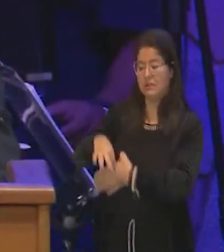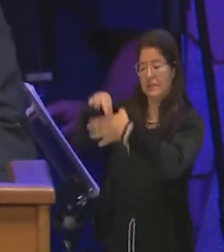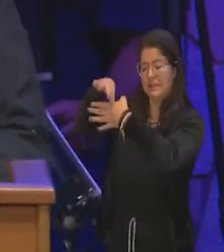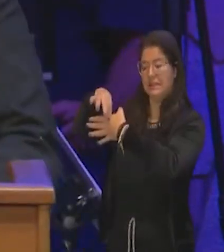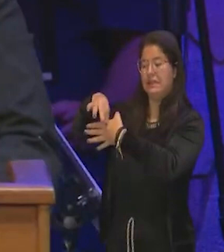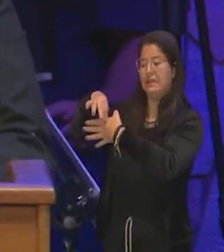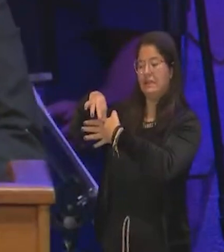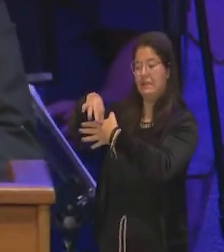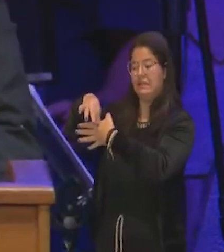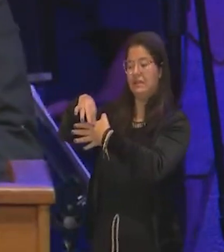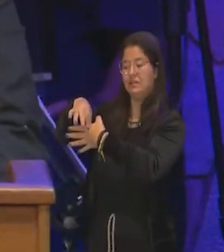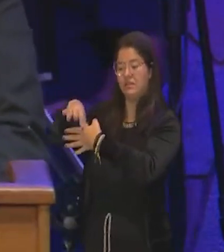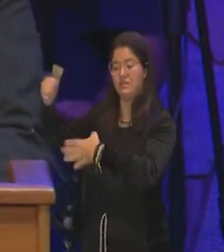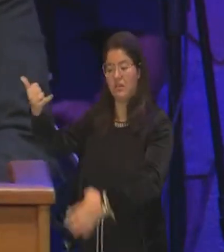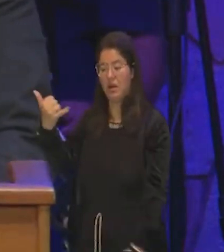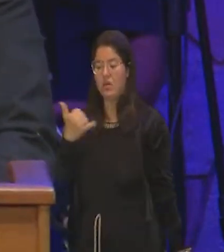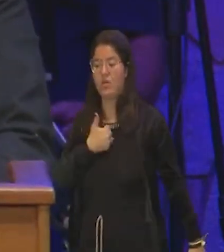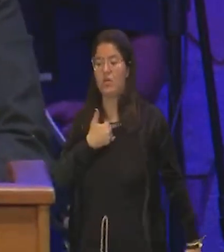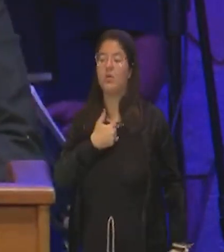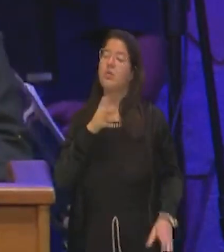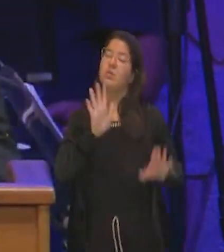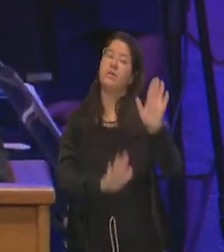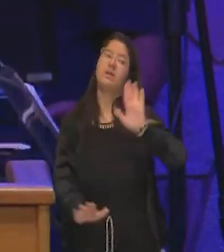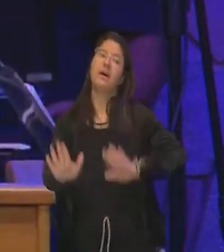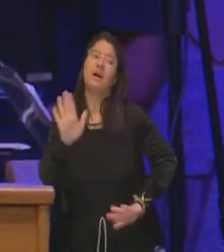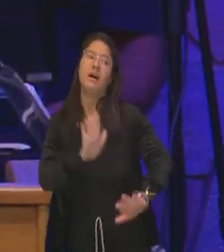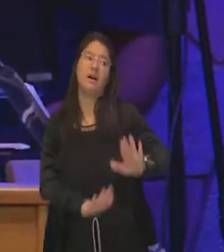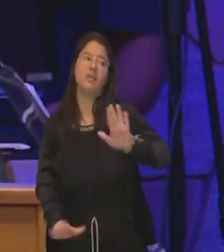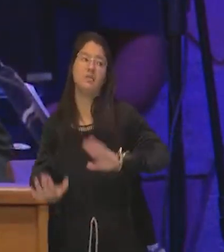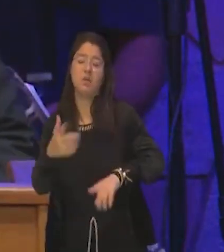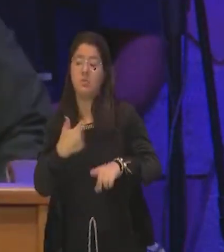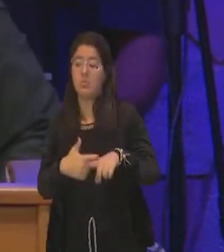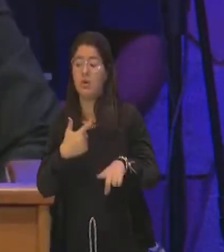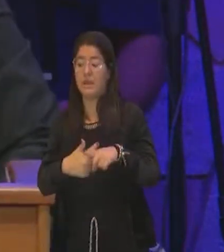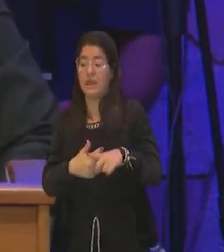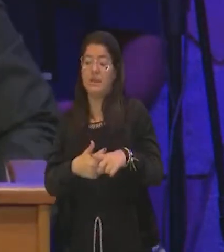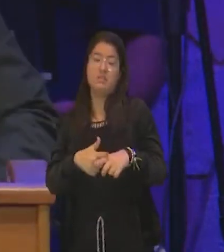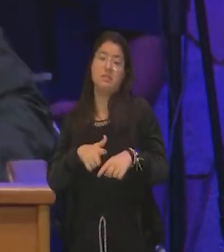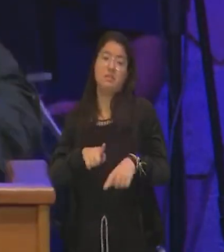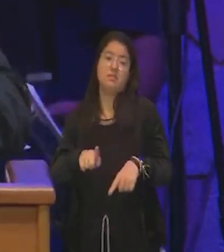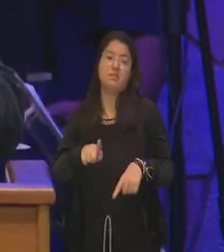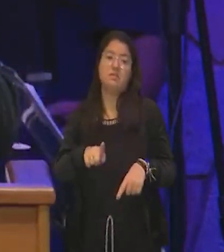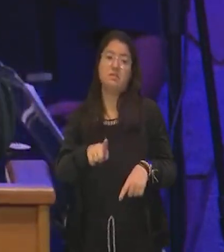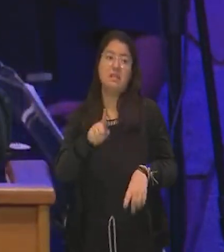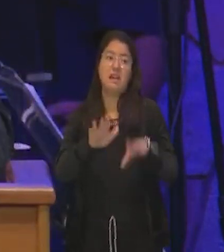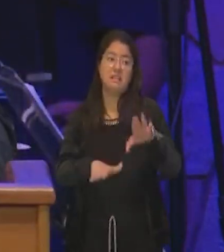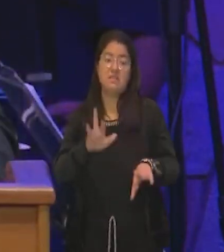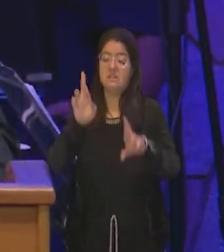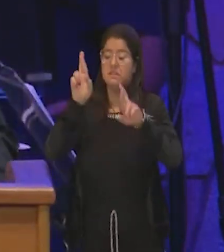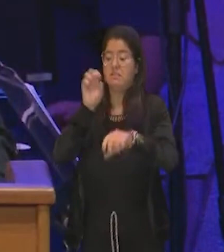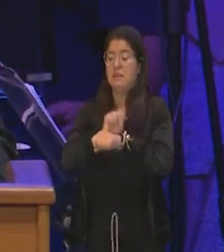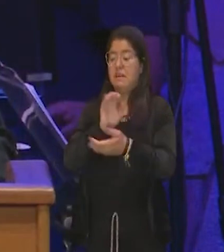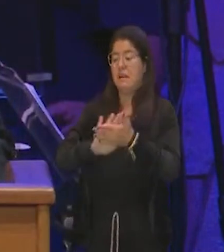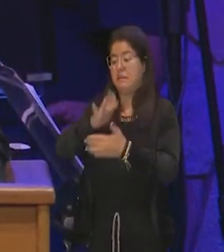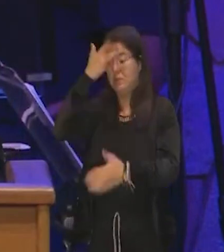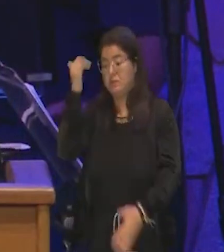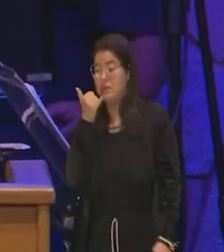de pastores, ele disse: tenha cuidado, porque alguém pode chamá-lo numa hora que você não